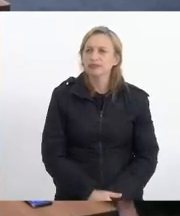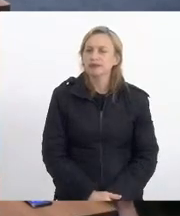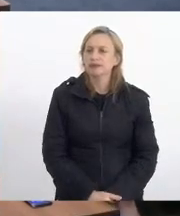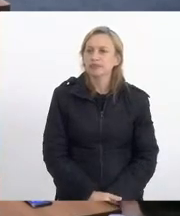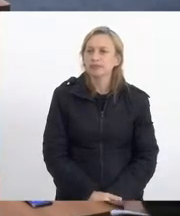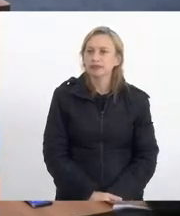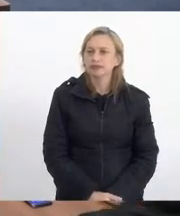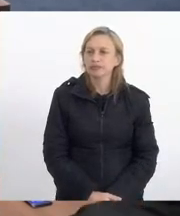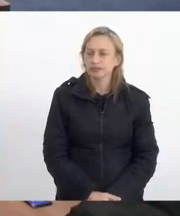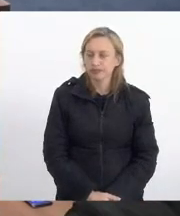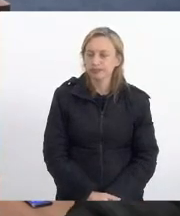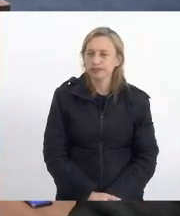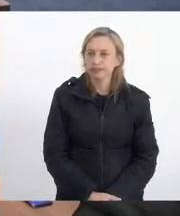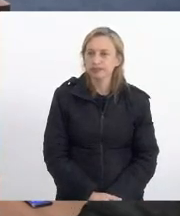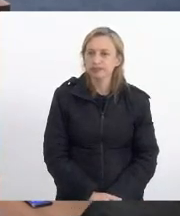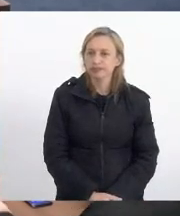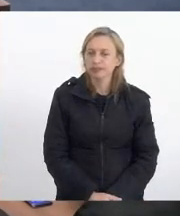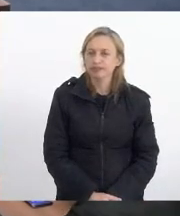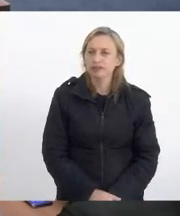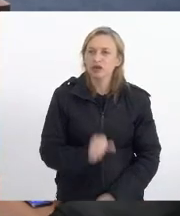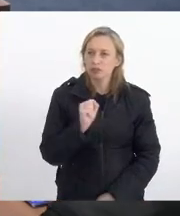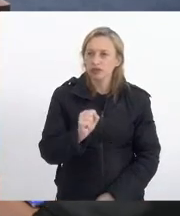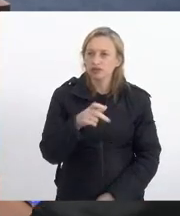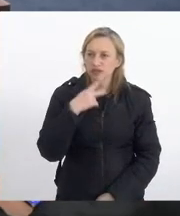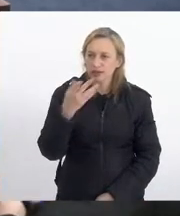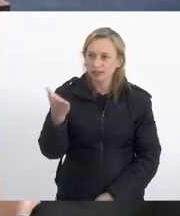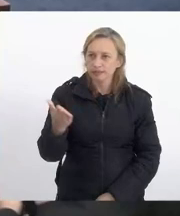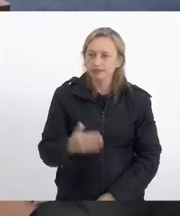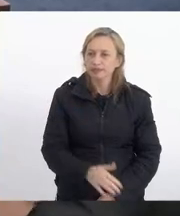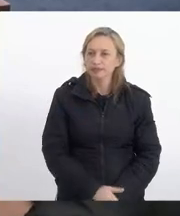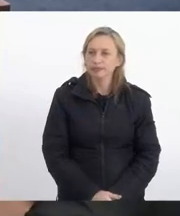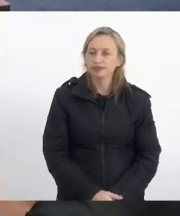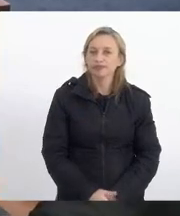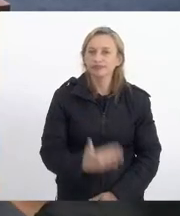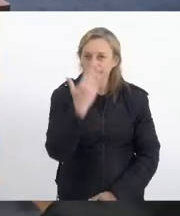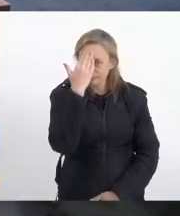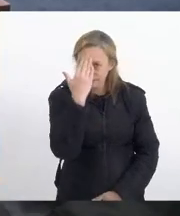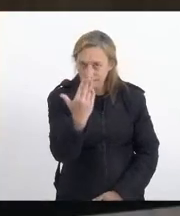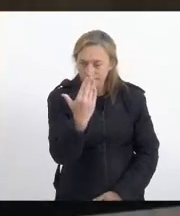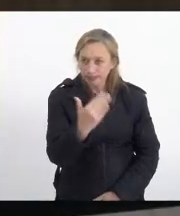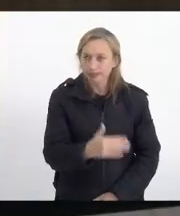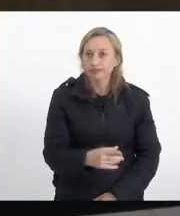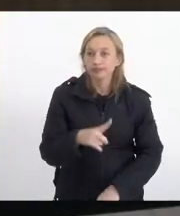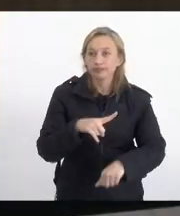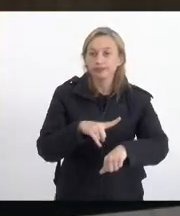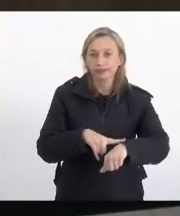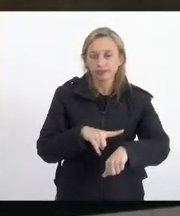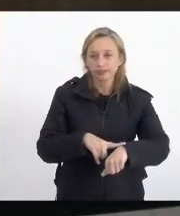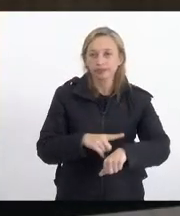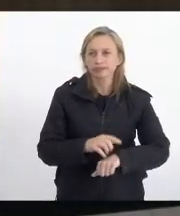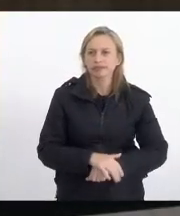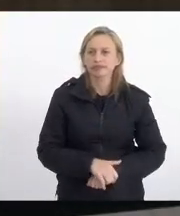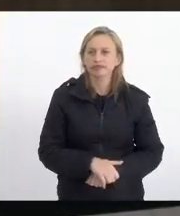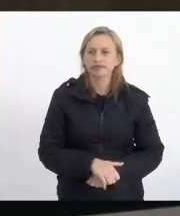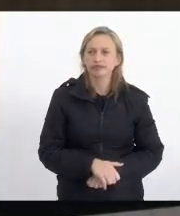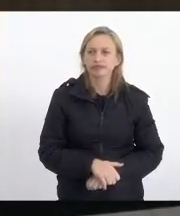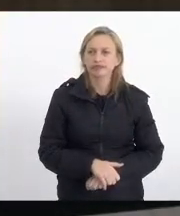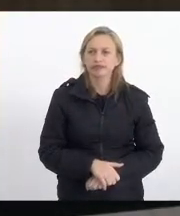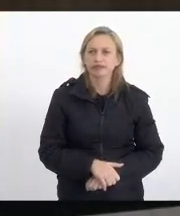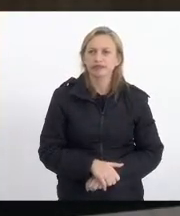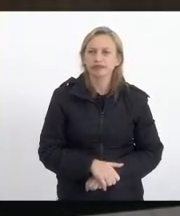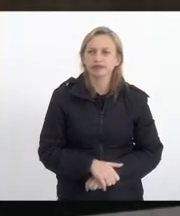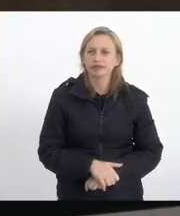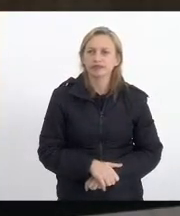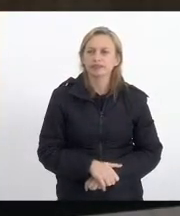Isso, direita, pode falar. Quero agradecer, né, esse momento que a